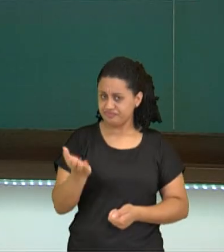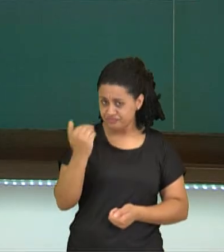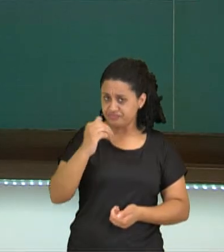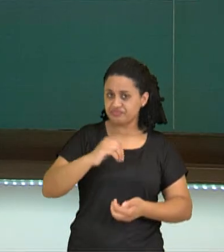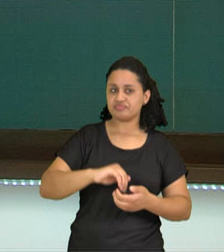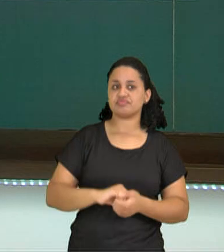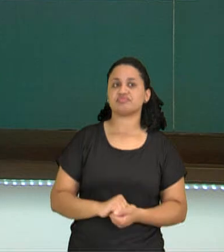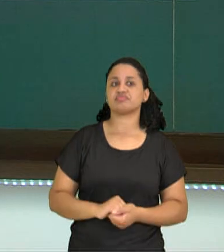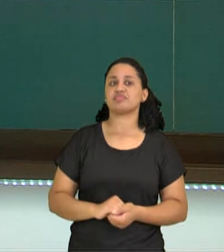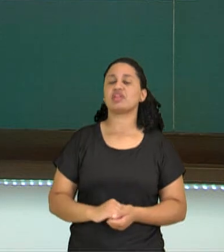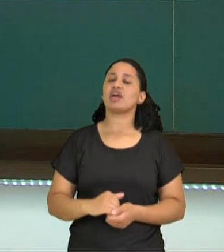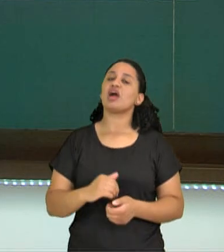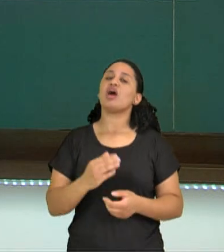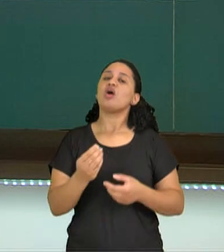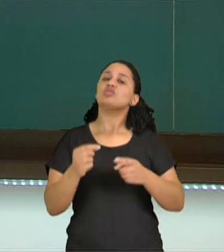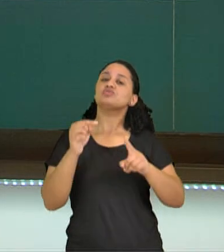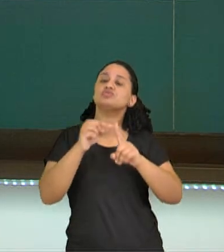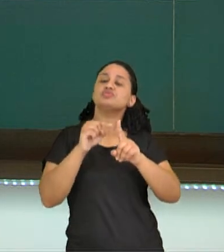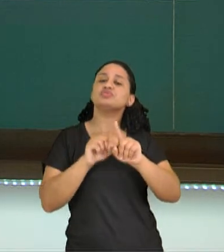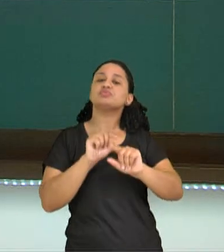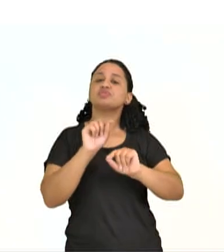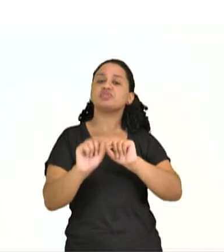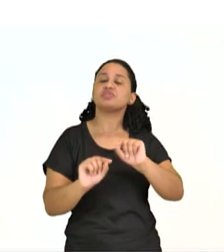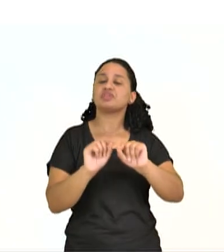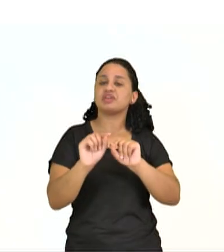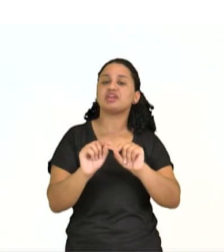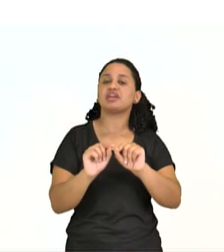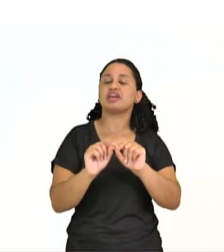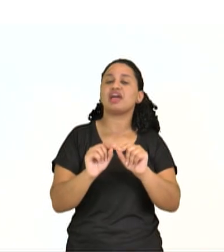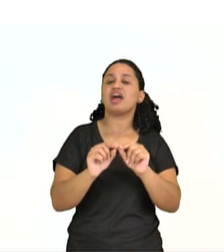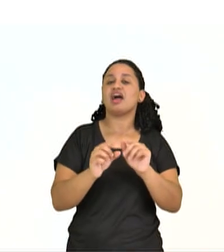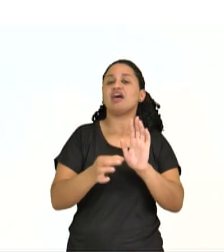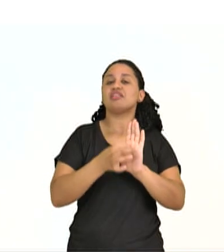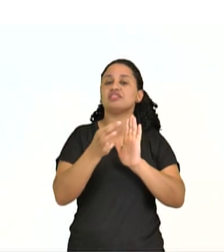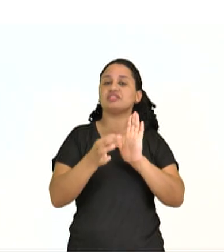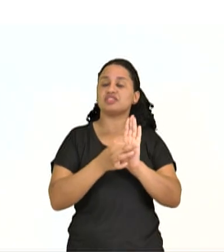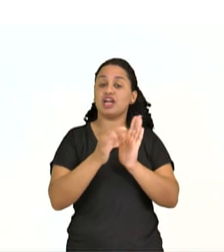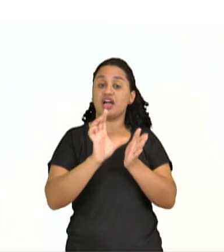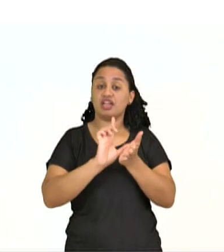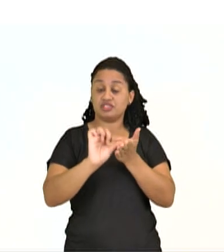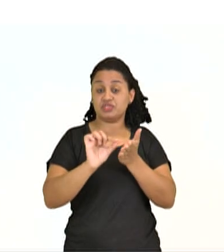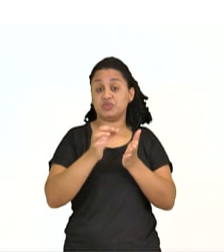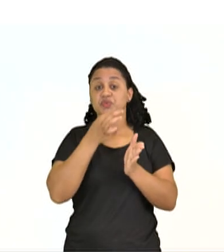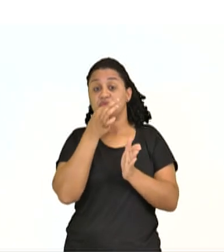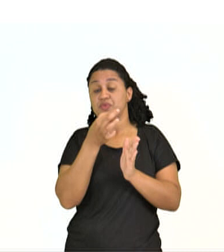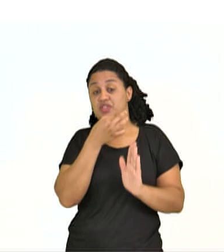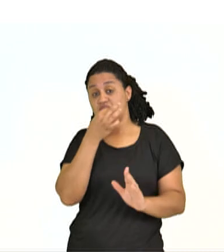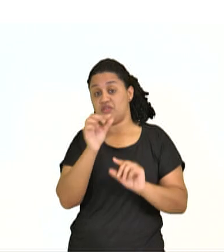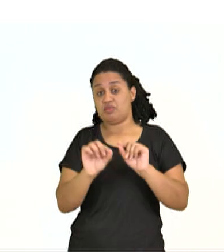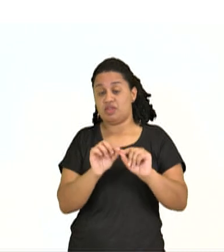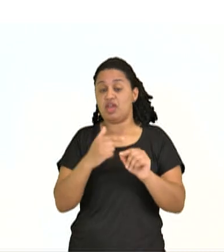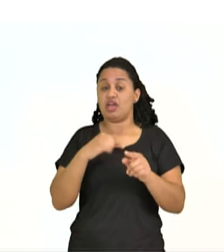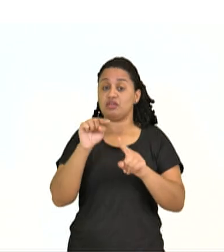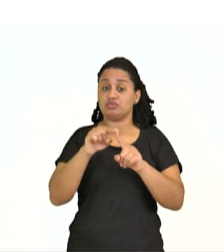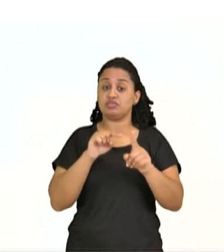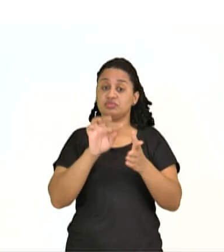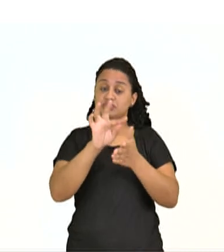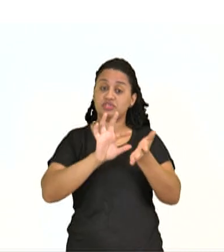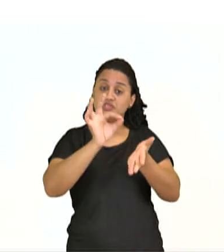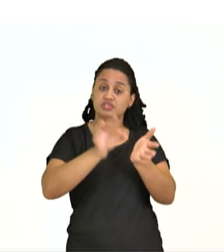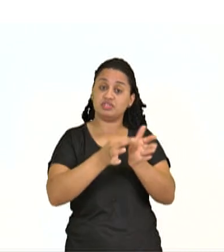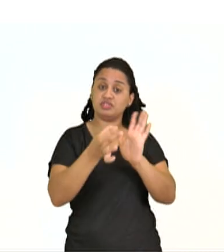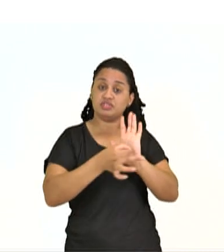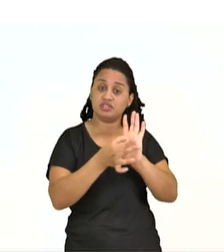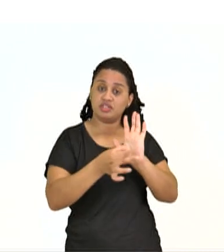Gênero artigo de opinião. É um texto argumentativo. O autor expõe de maneira objetiva a